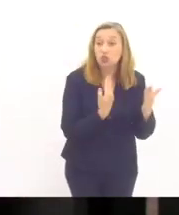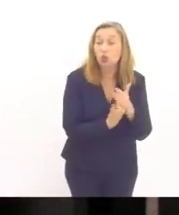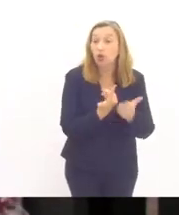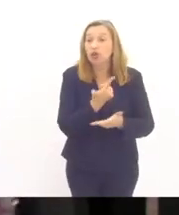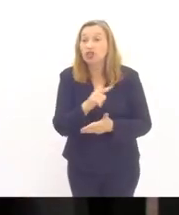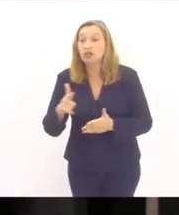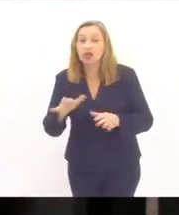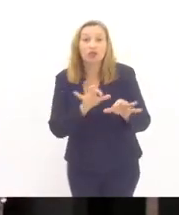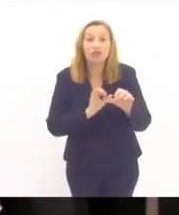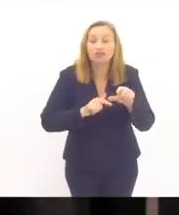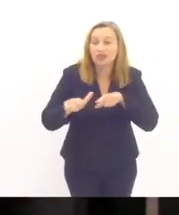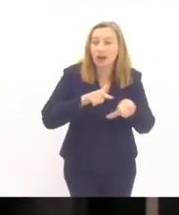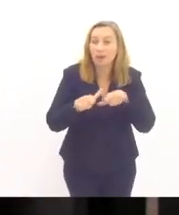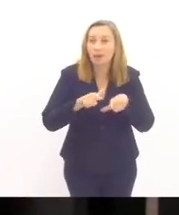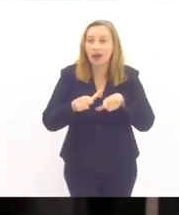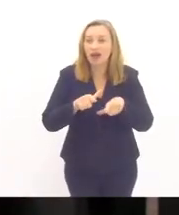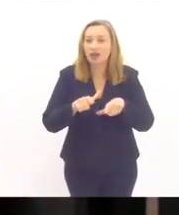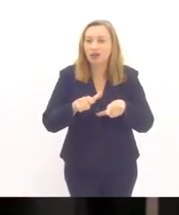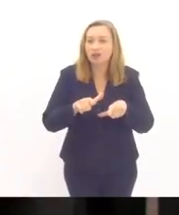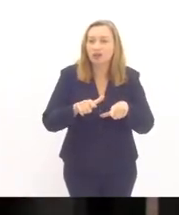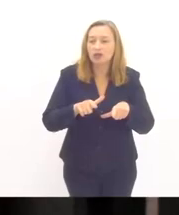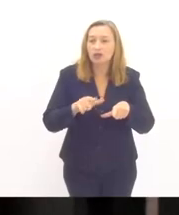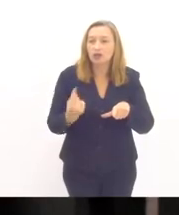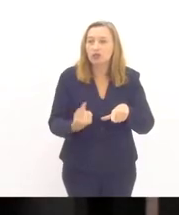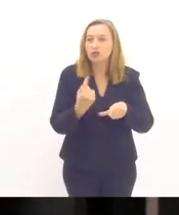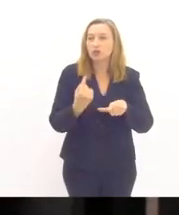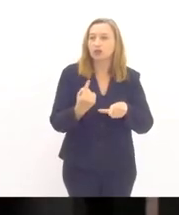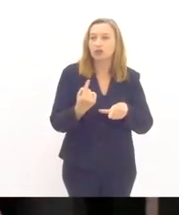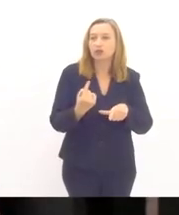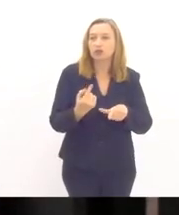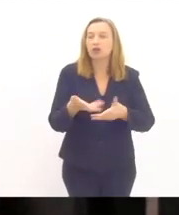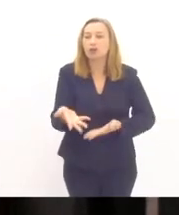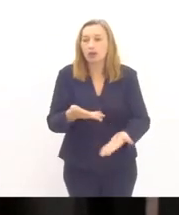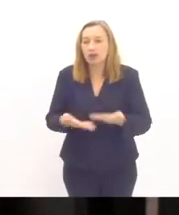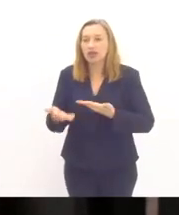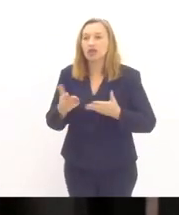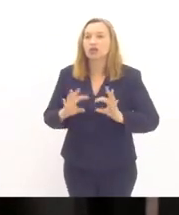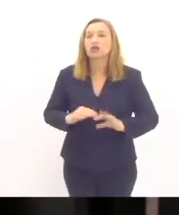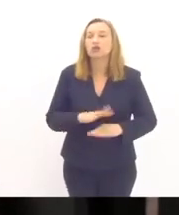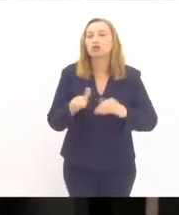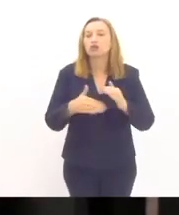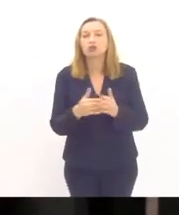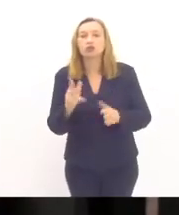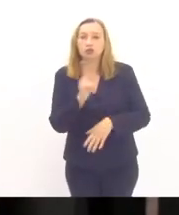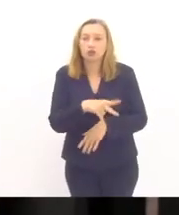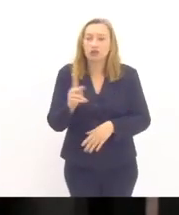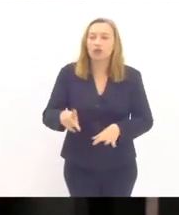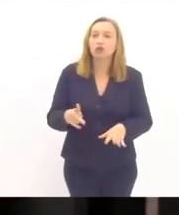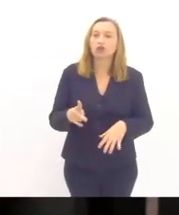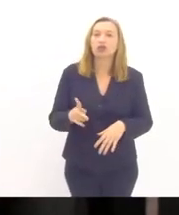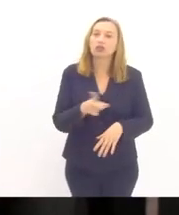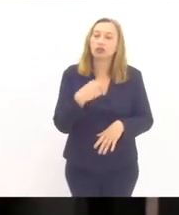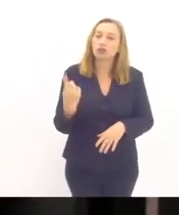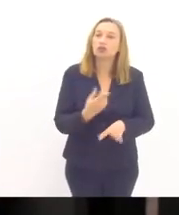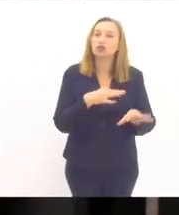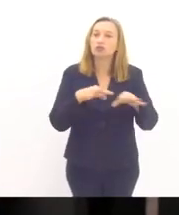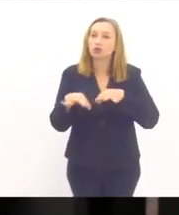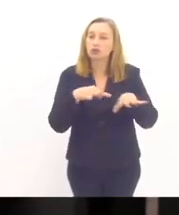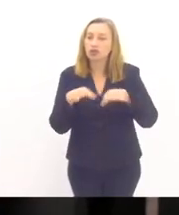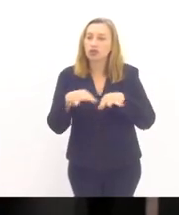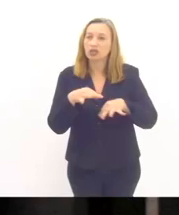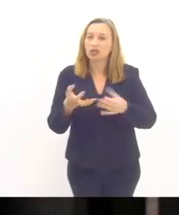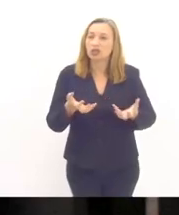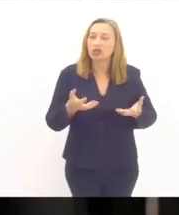um trabalho uníssono, ele é partilhado por todos os professores. E, no nosso projeto, a gente queria